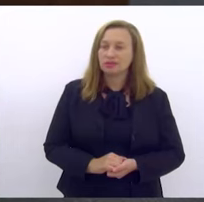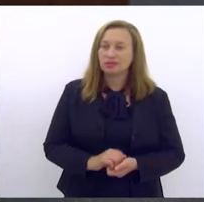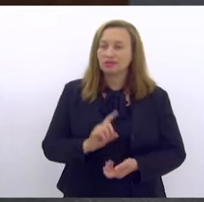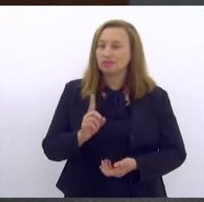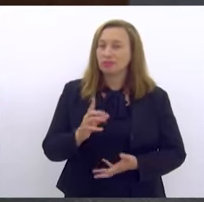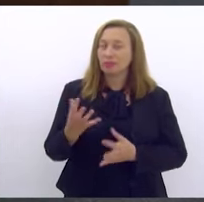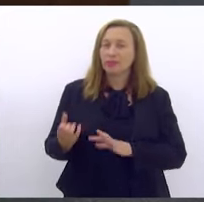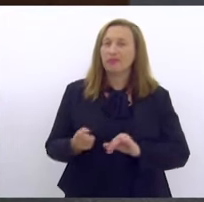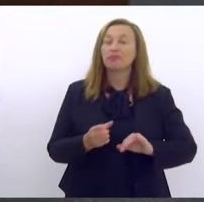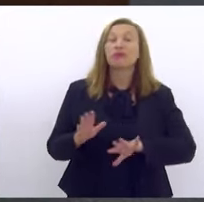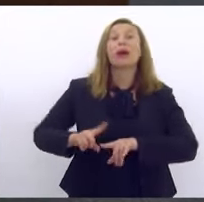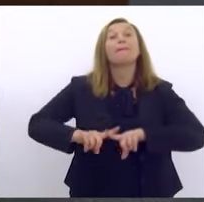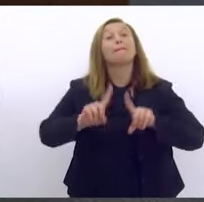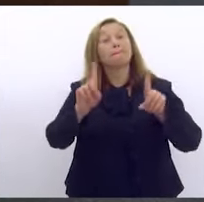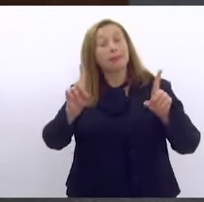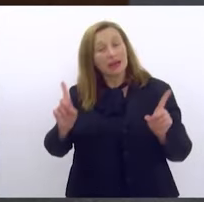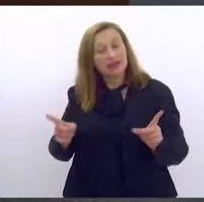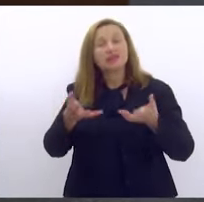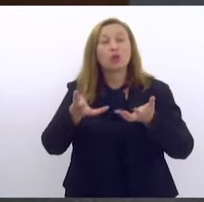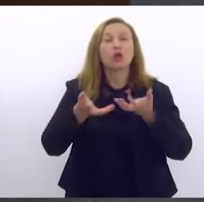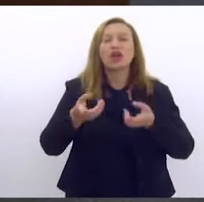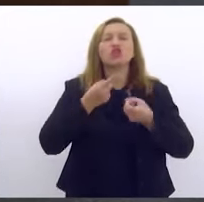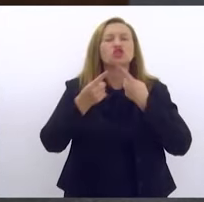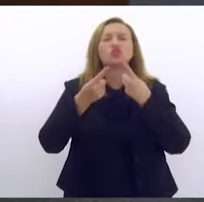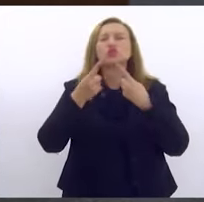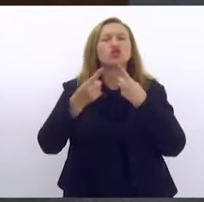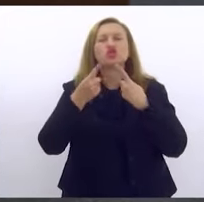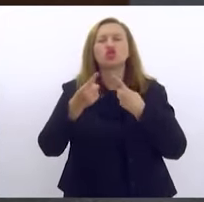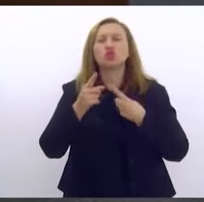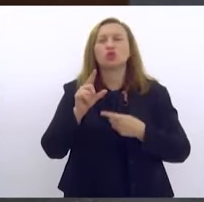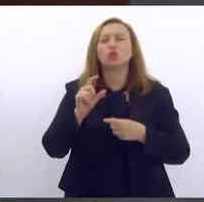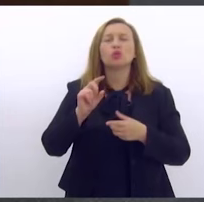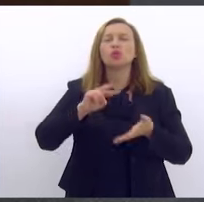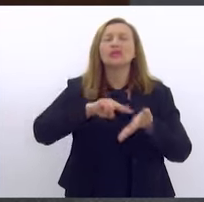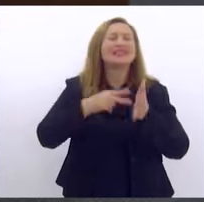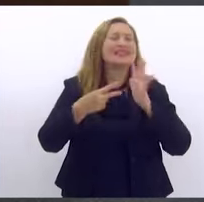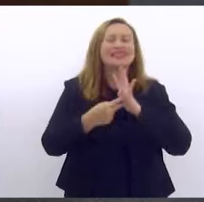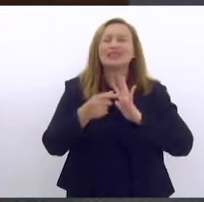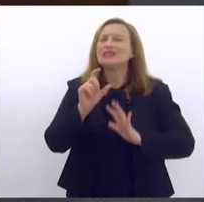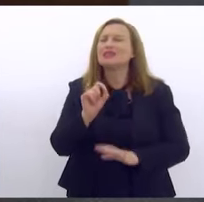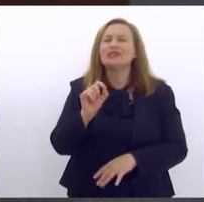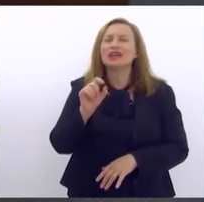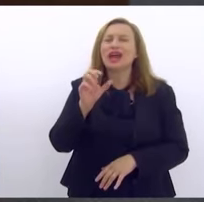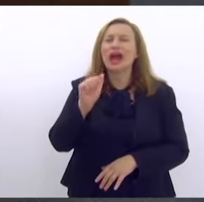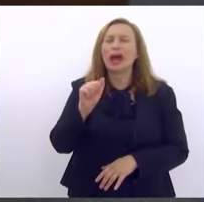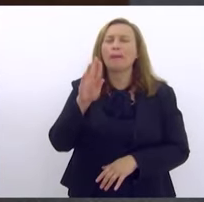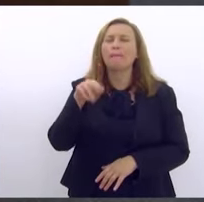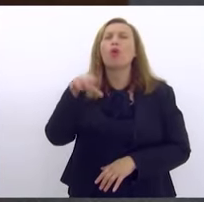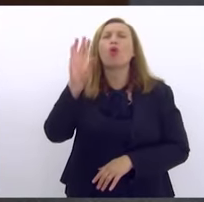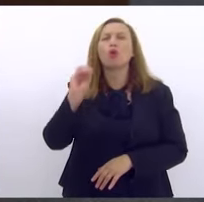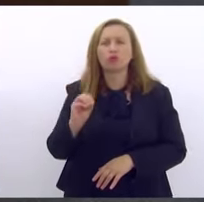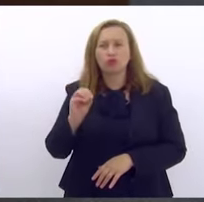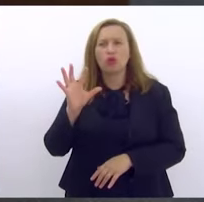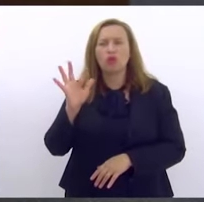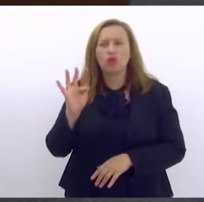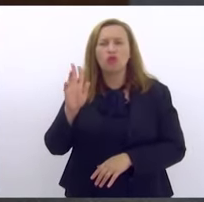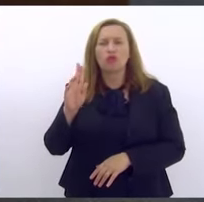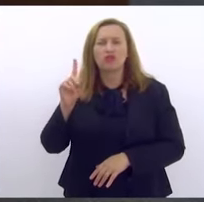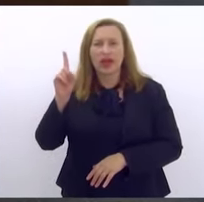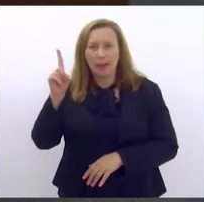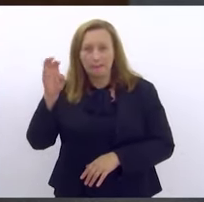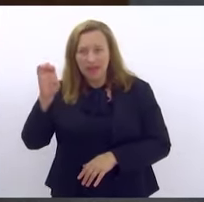recebam. Mas eu quero discutir o que é o abono Fundeb, porque a gente está há um mês